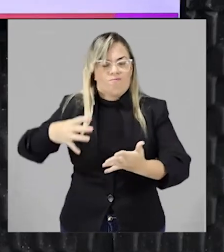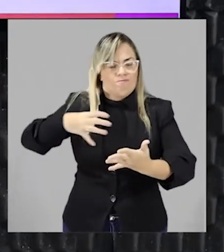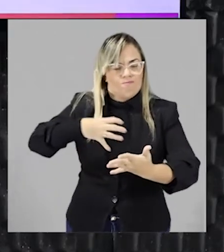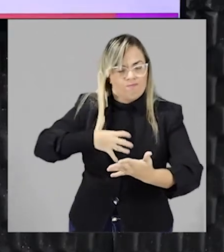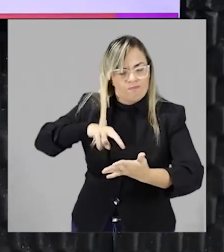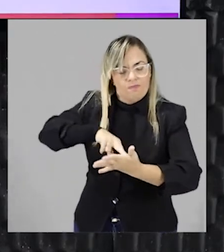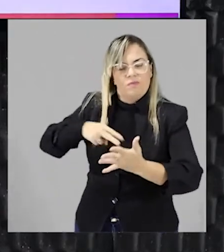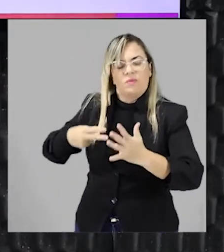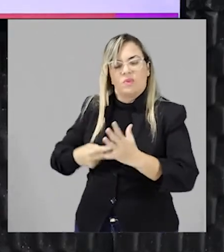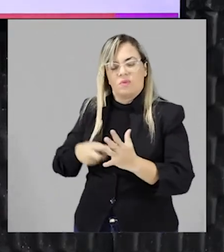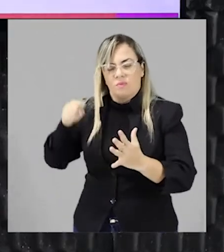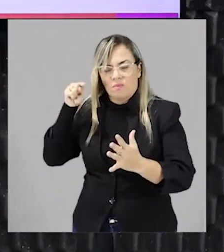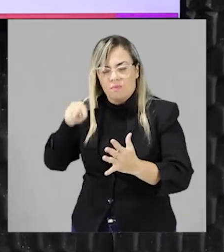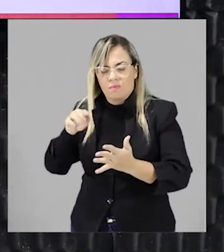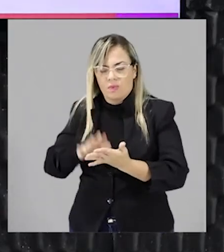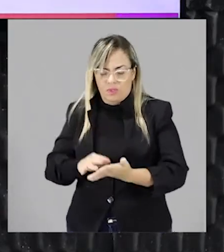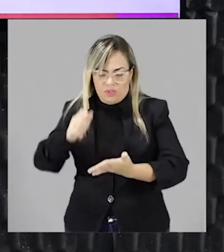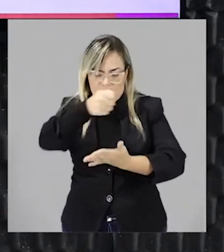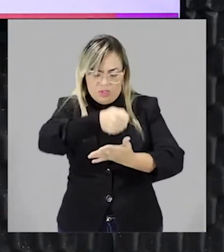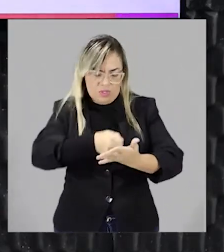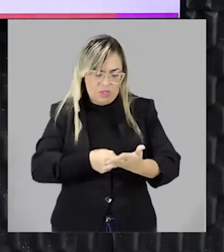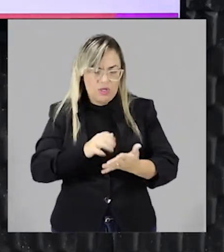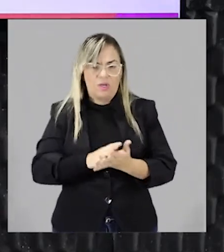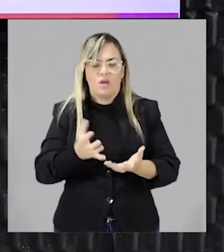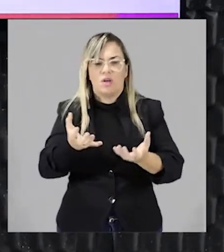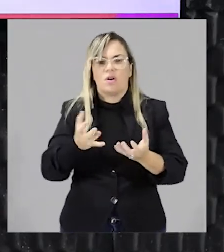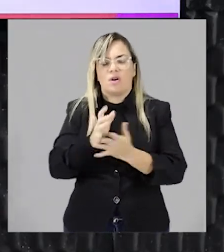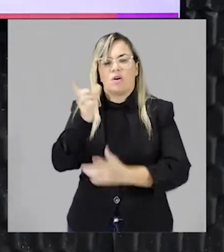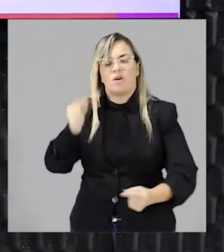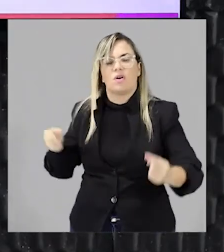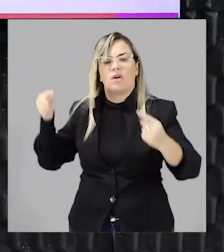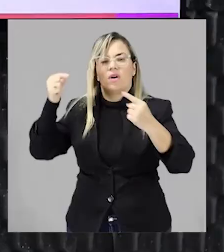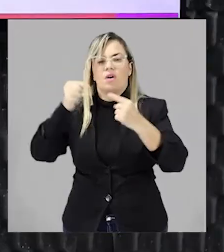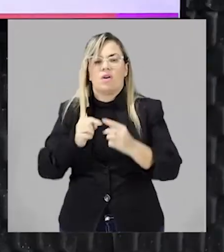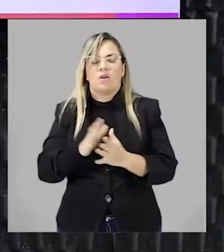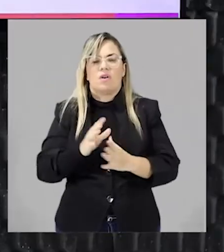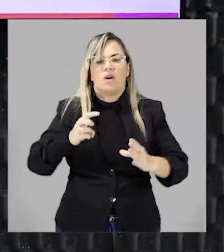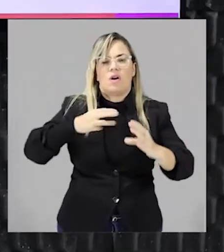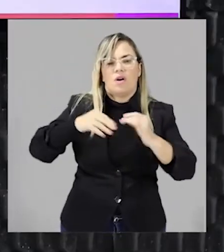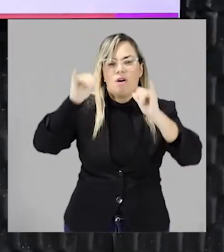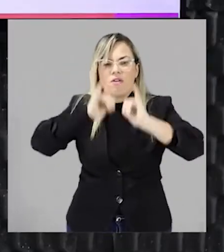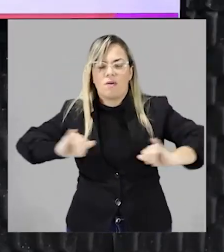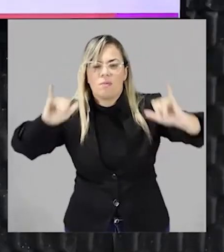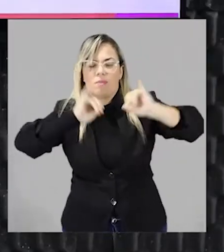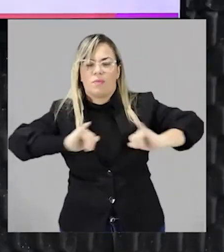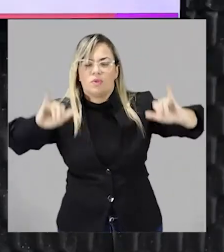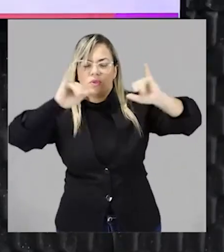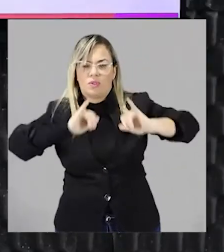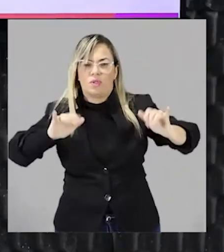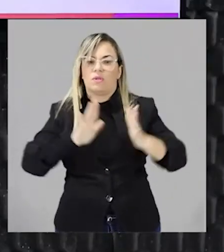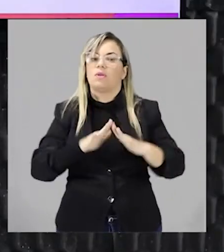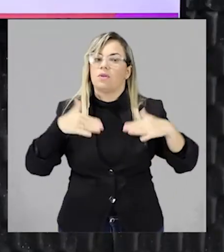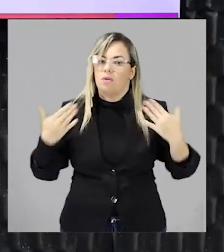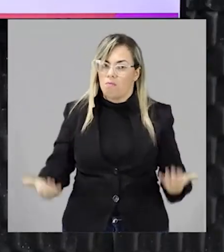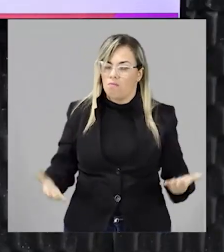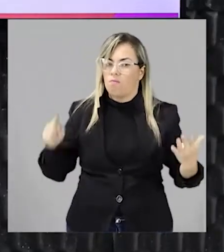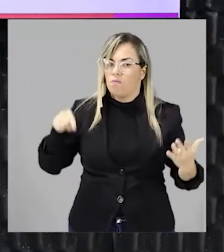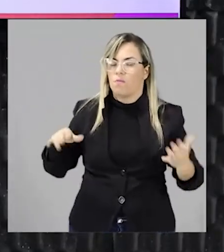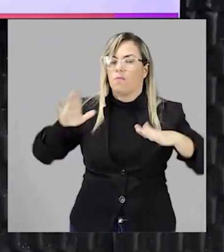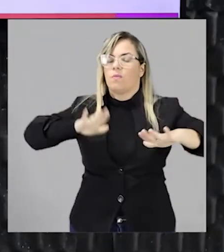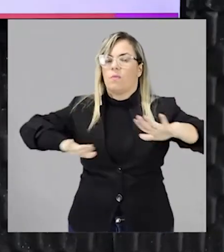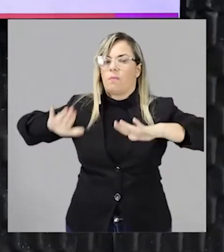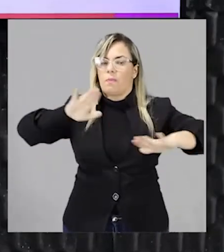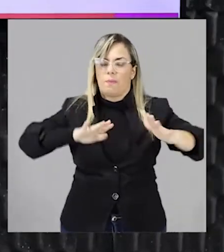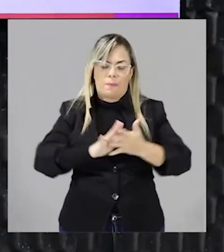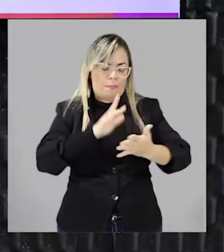texto, aquilo que o texto quer passar, aquilo que ele quer informar. Então, muito cuidado. Às vezes, uma